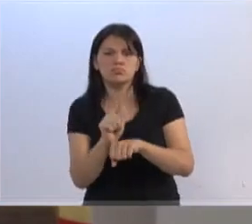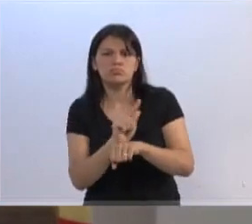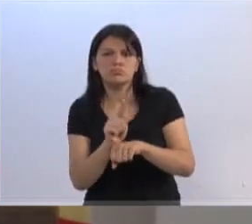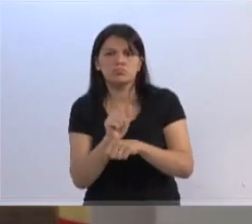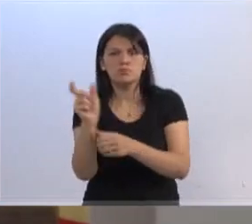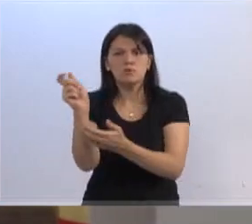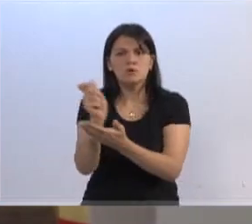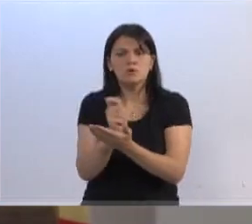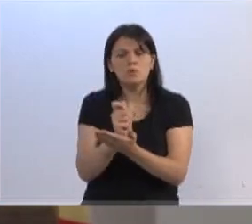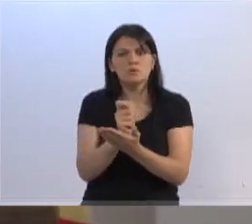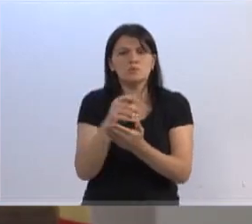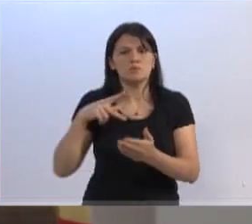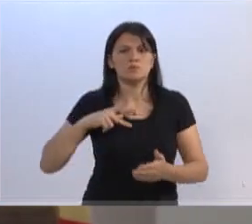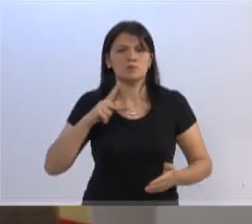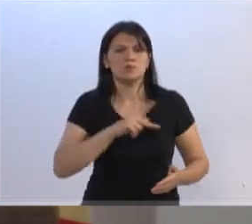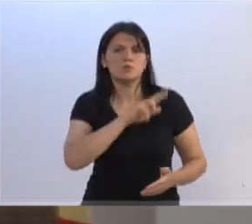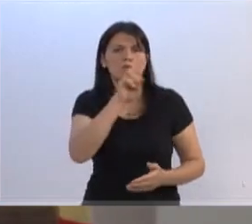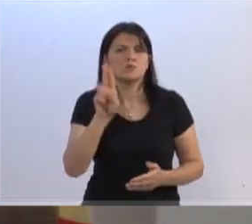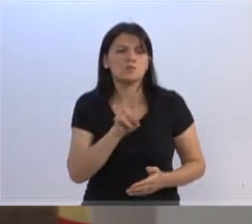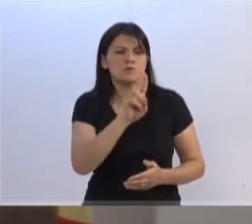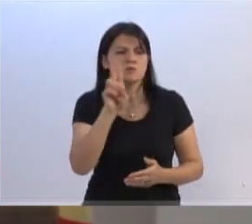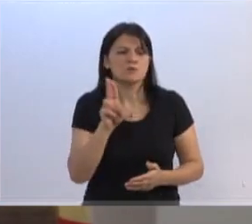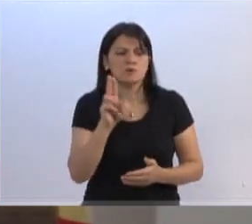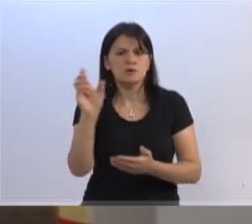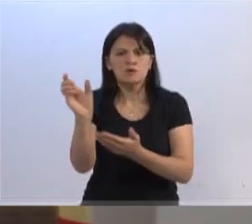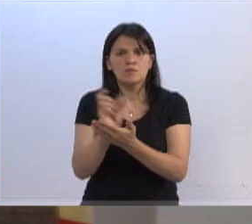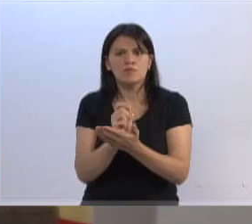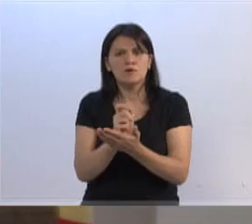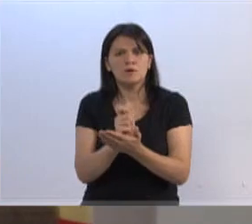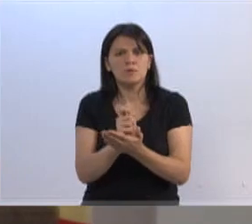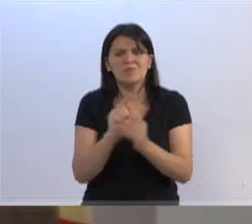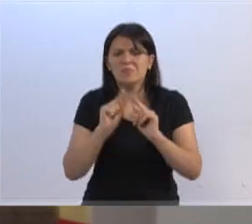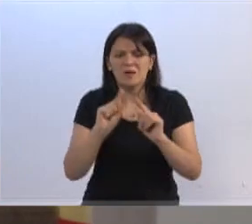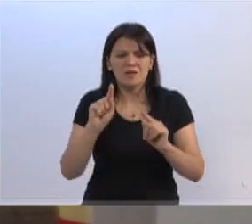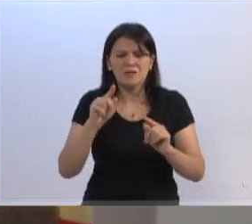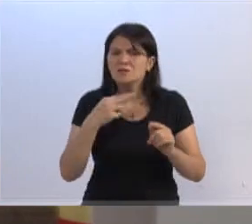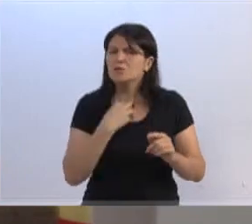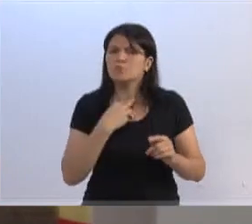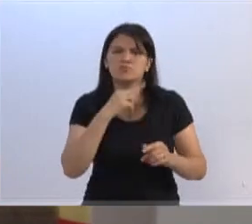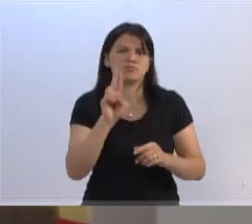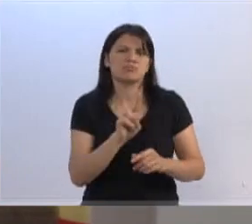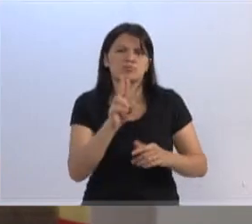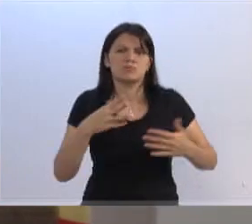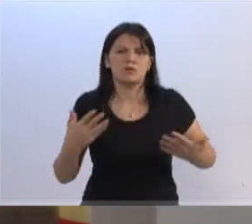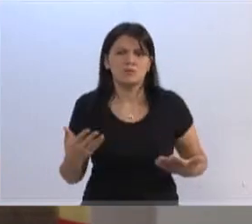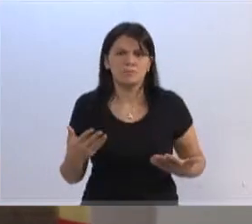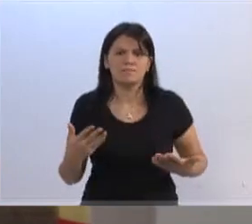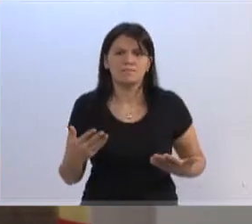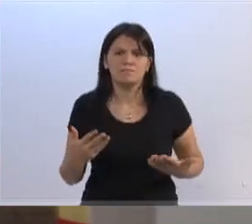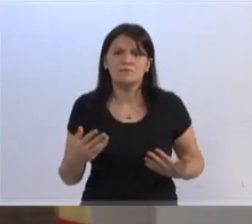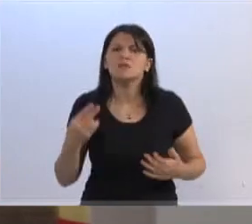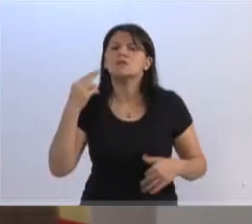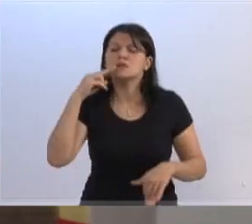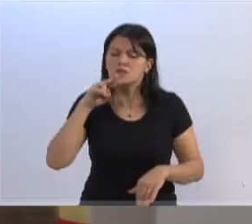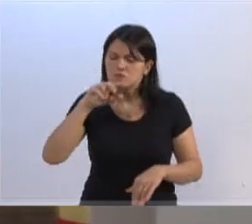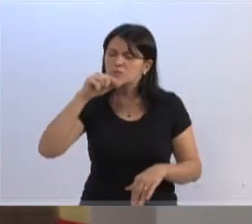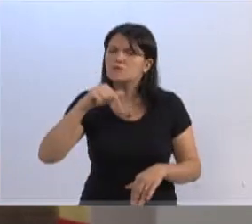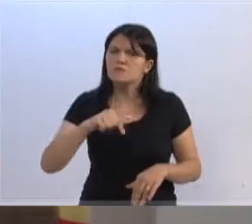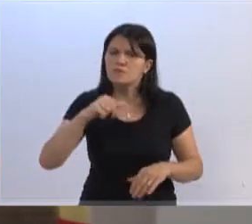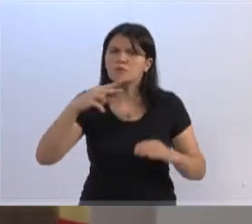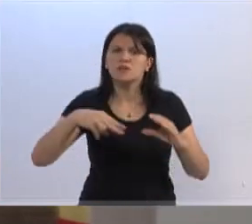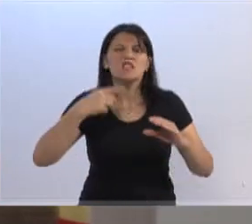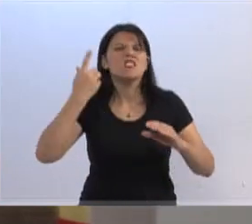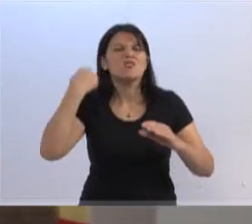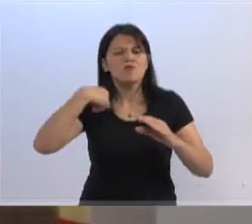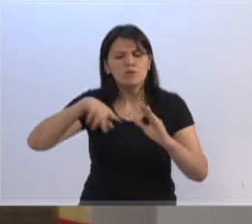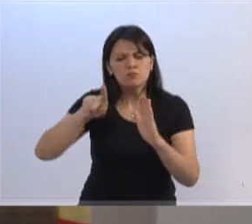do seu orçamento, utilizando uma verba do legislativo que não era para essa finitude. E é isso que a gente vai averiguar nessa casa. E eu vou